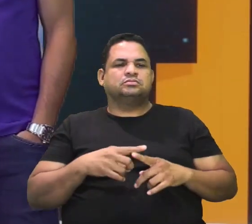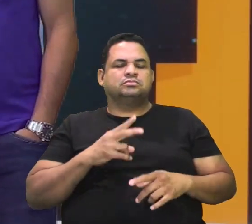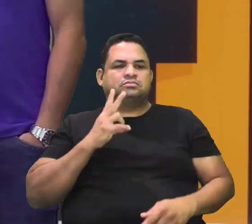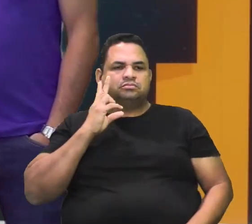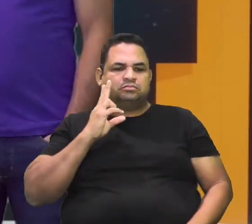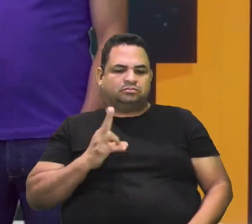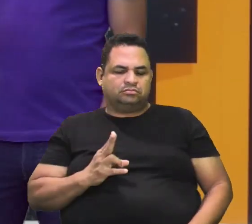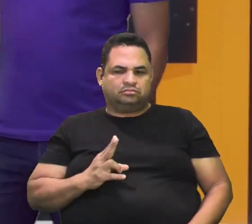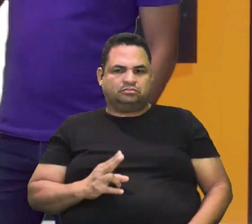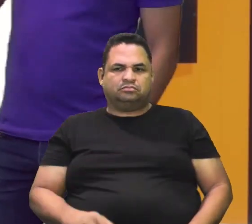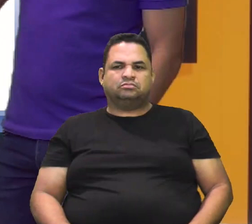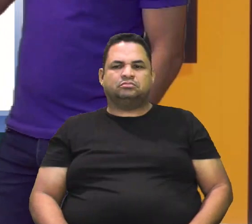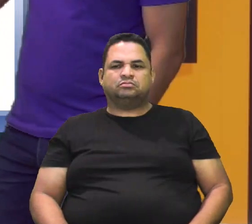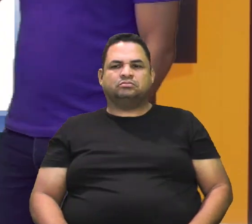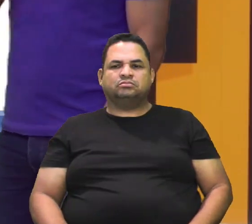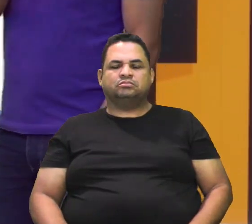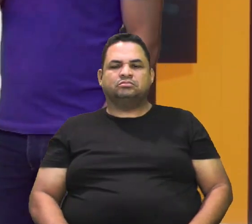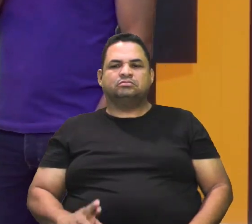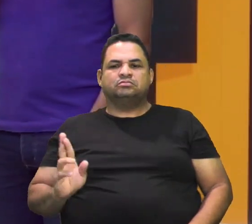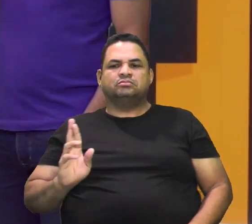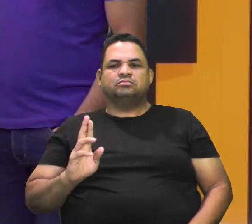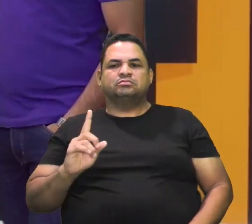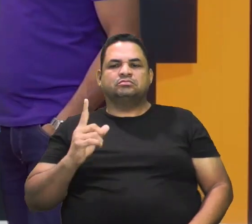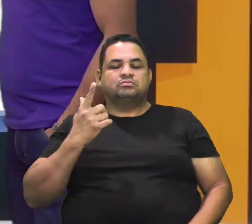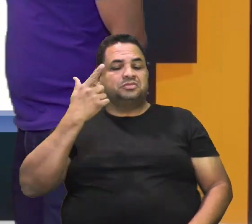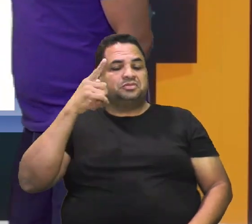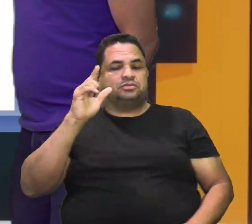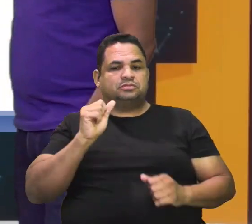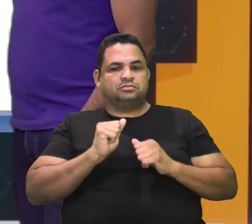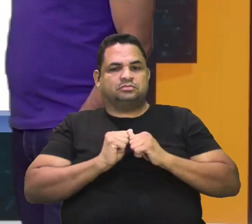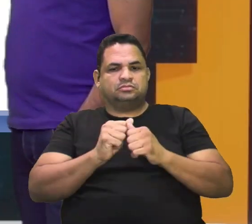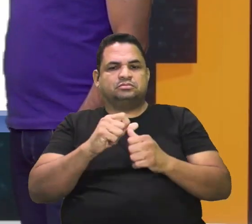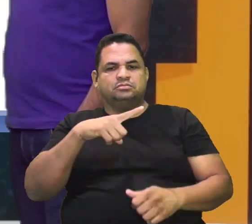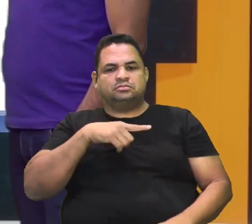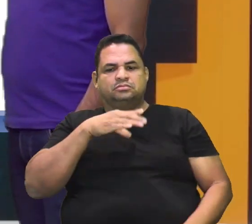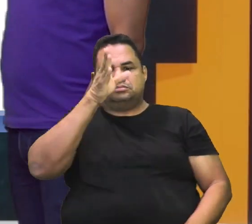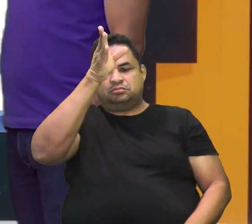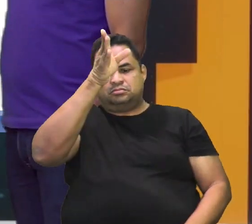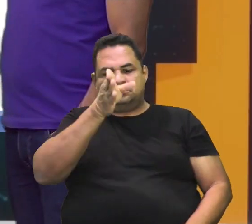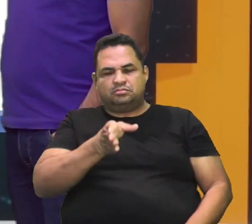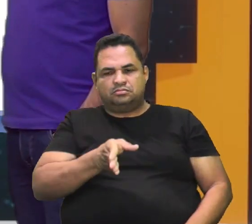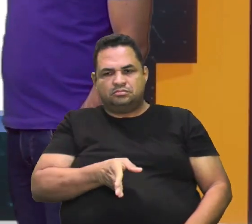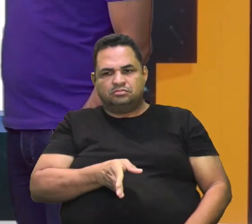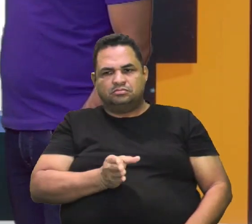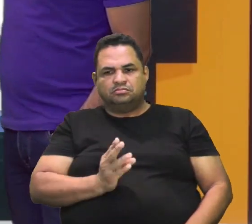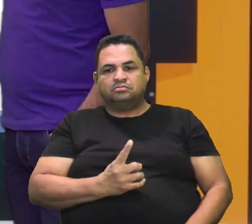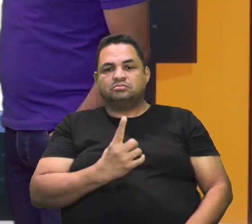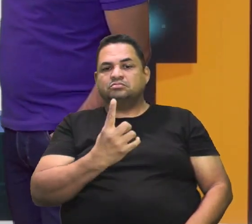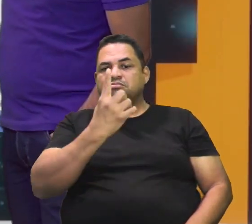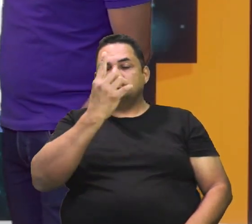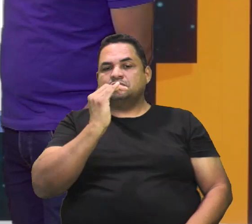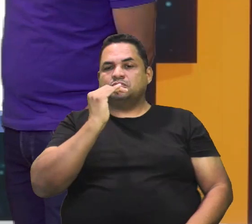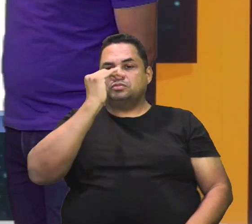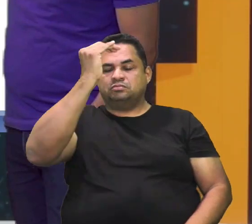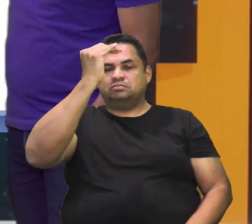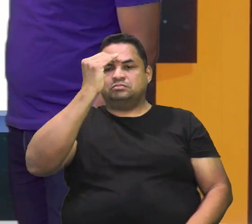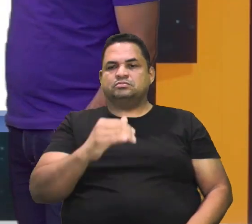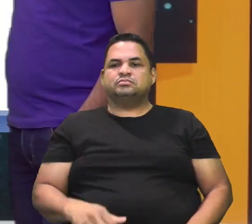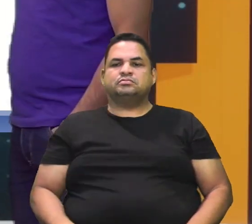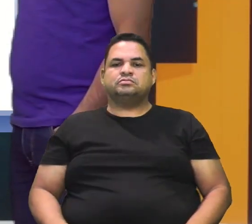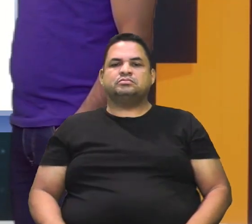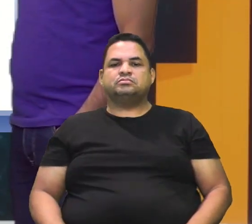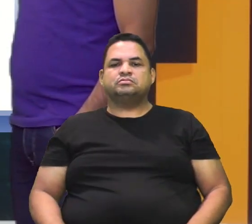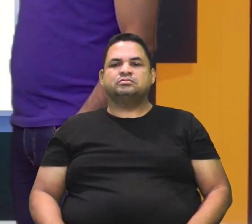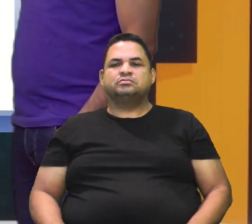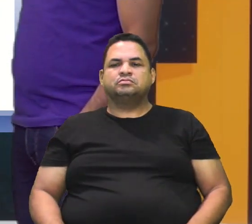é simétrico. E para quem não conseguiu acompanhar o que ela está falando, assim, ó, tem a do meio, que é a maior de todas, e a que tem aqui do lado